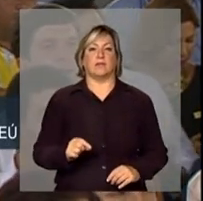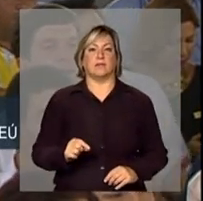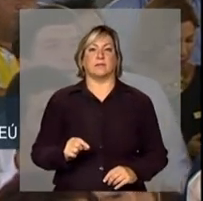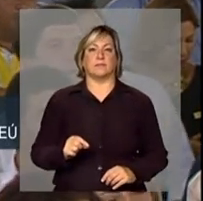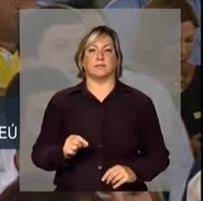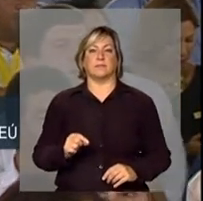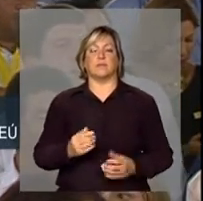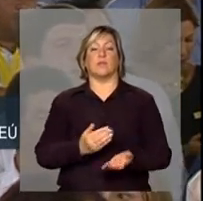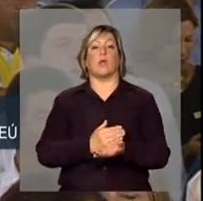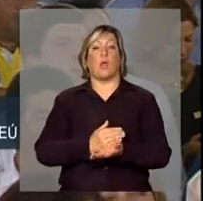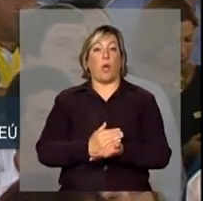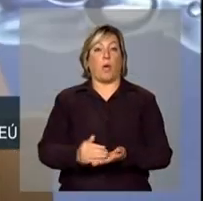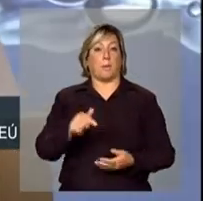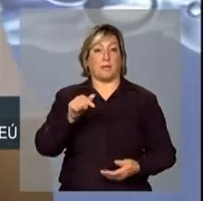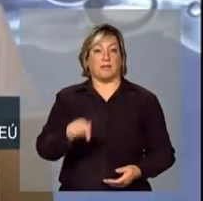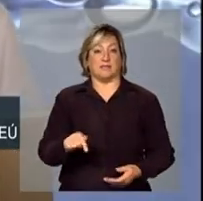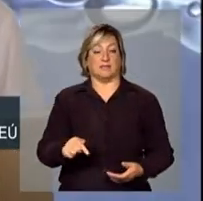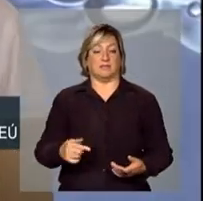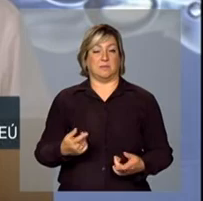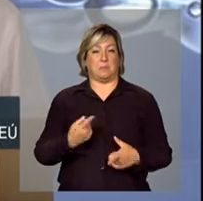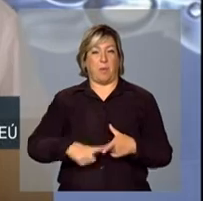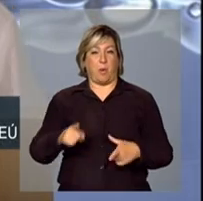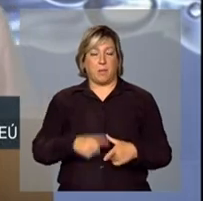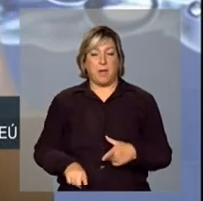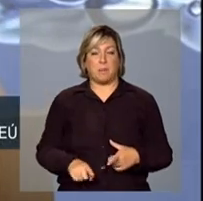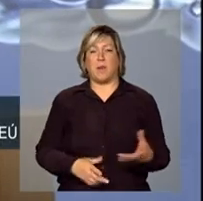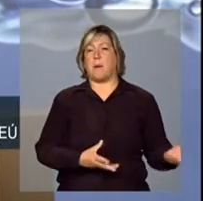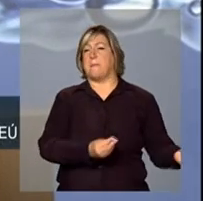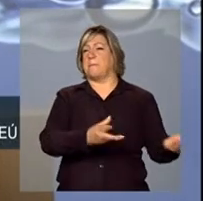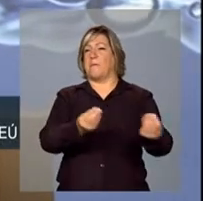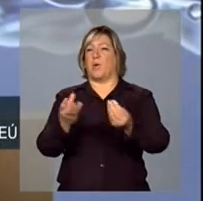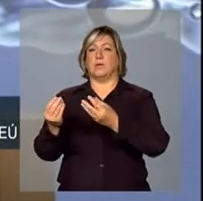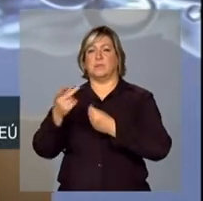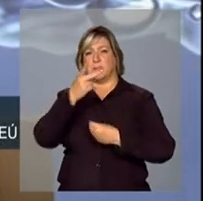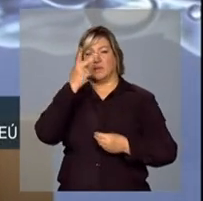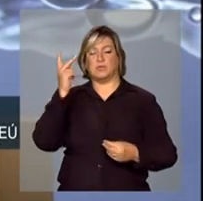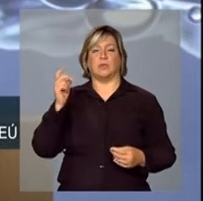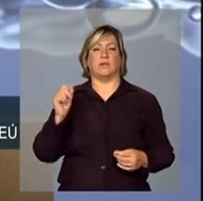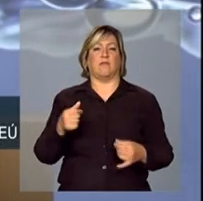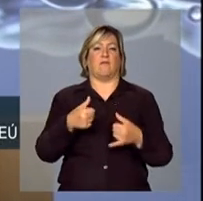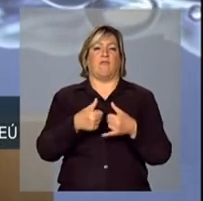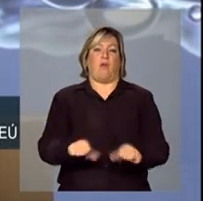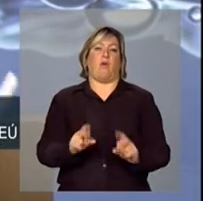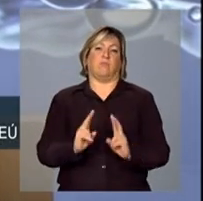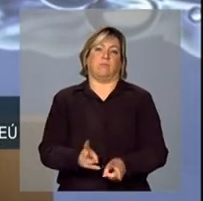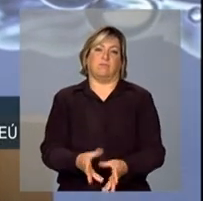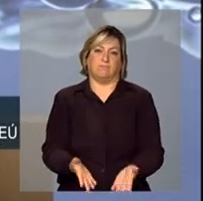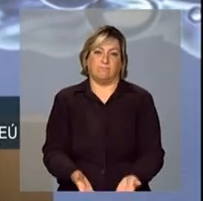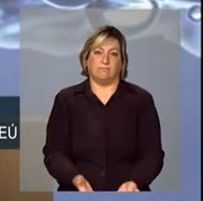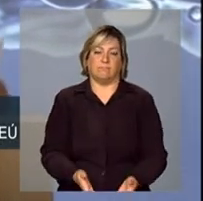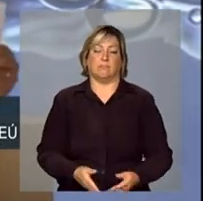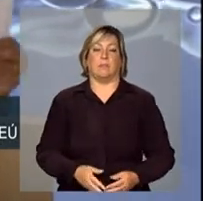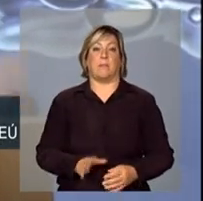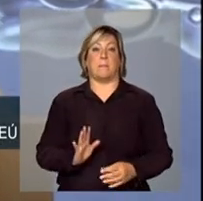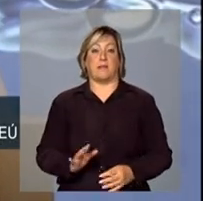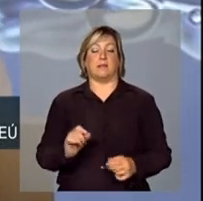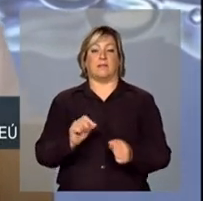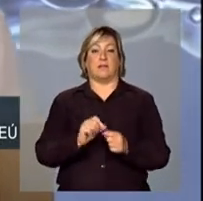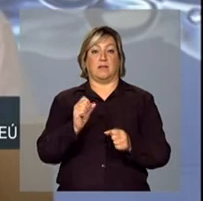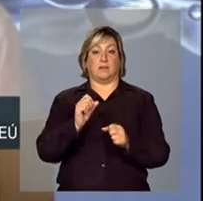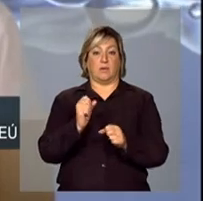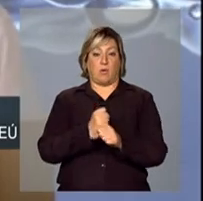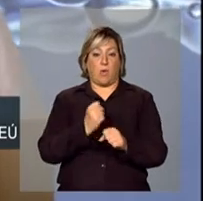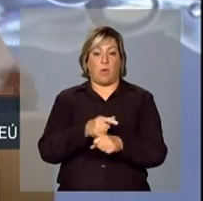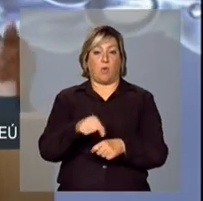exatamente a partir desse constrangimento que muitos e muitos se sustentaram. Construir o abastecimento